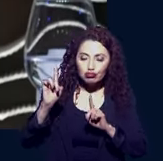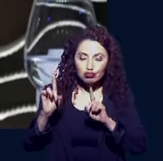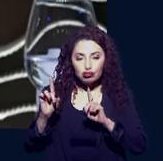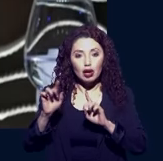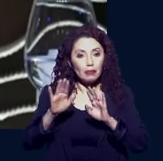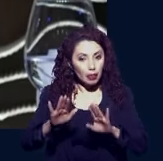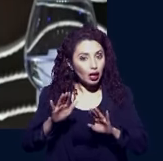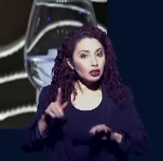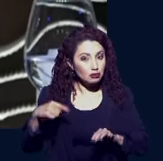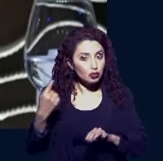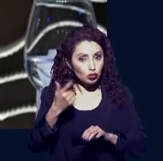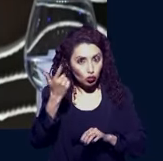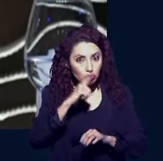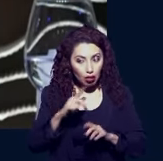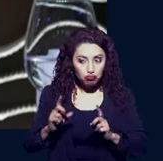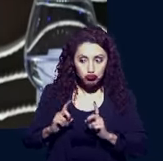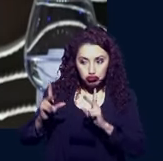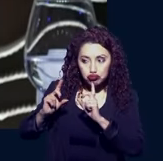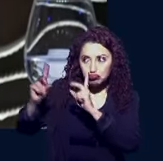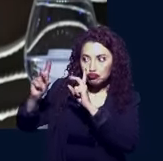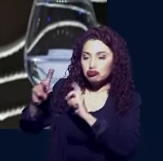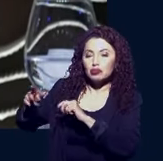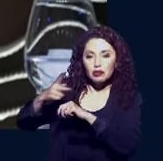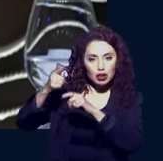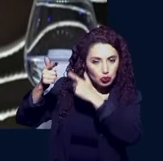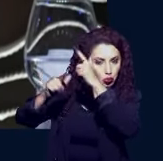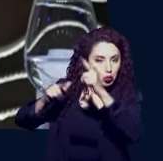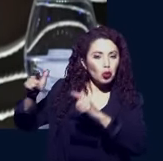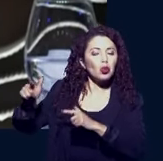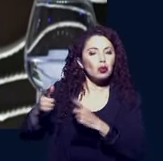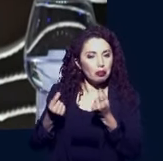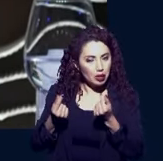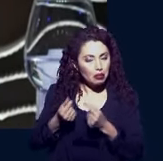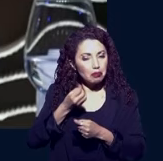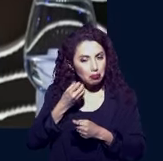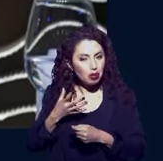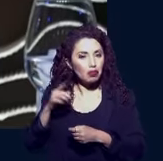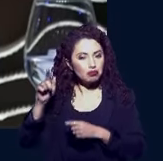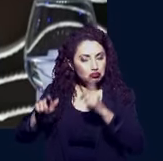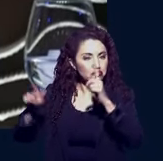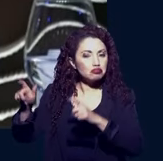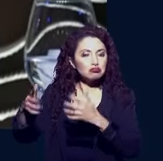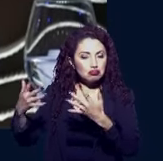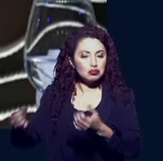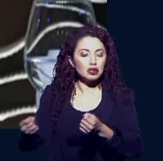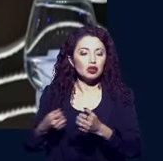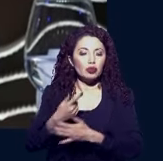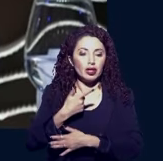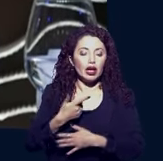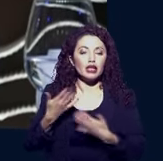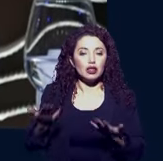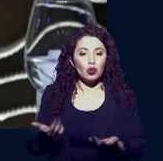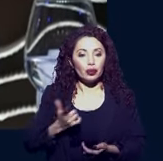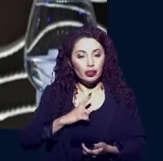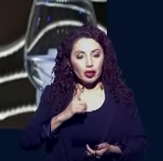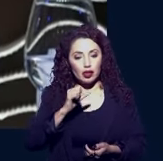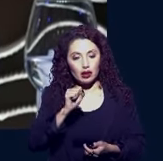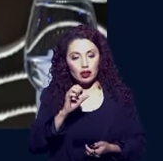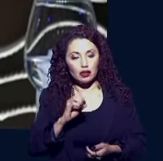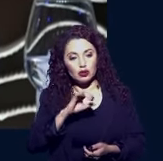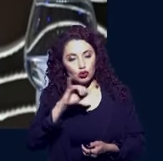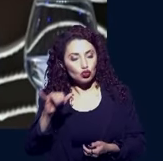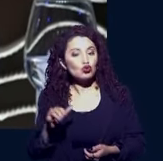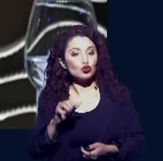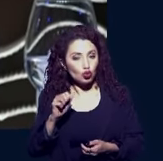com preços vantajosos e competitivos E hoje nós temos aí a soja que é o nosso carro chefe mas nós podemos